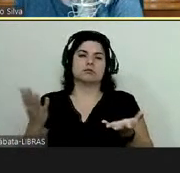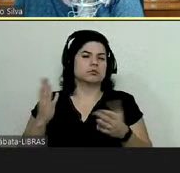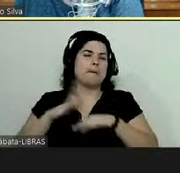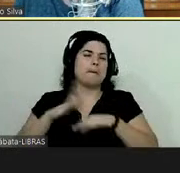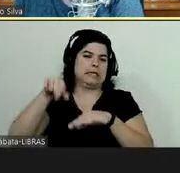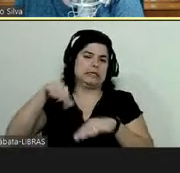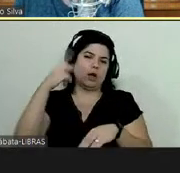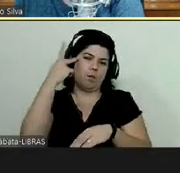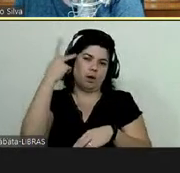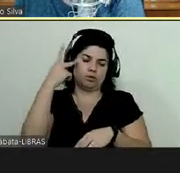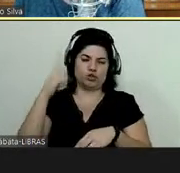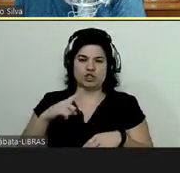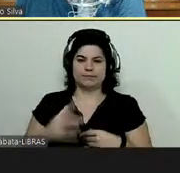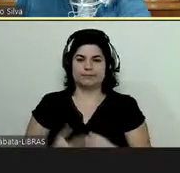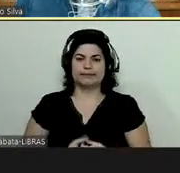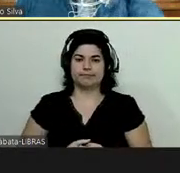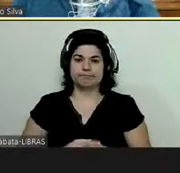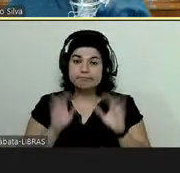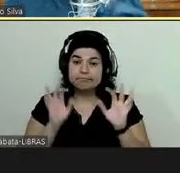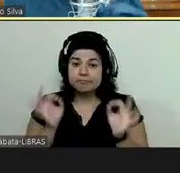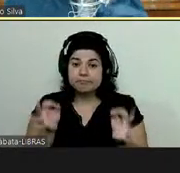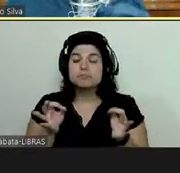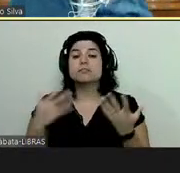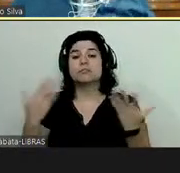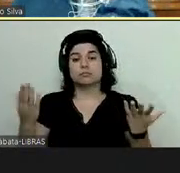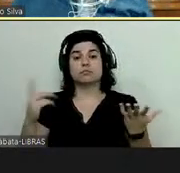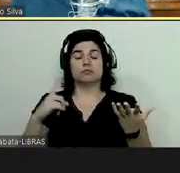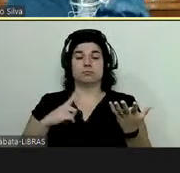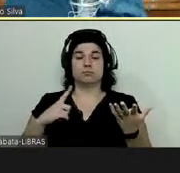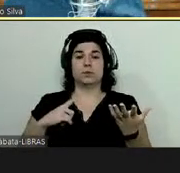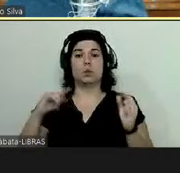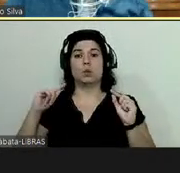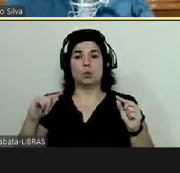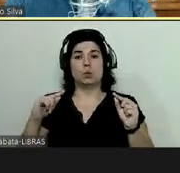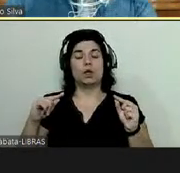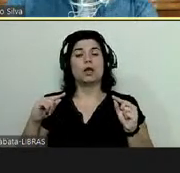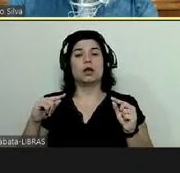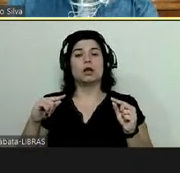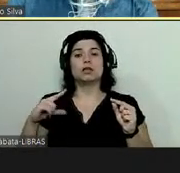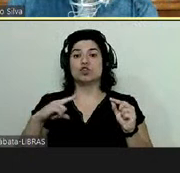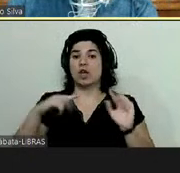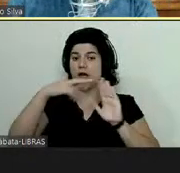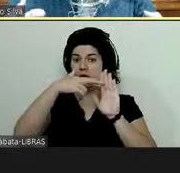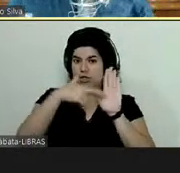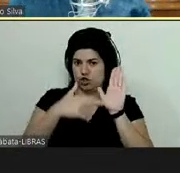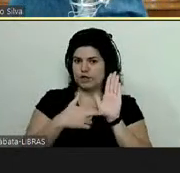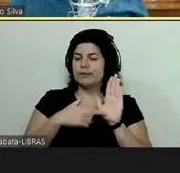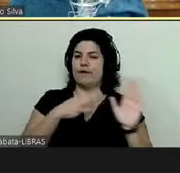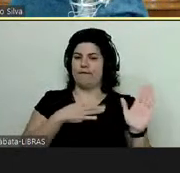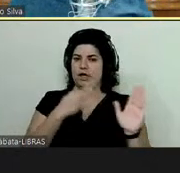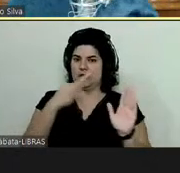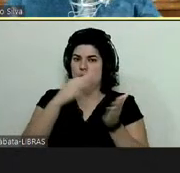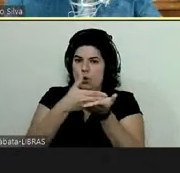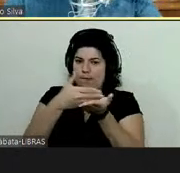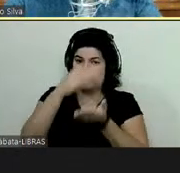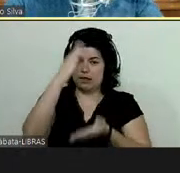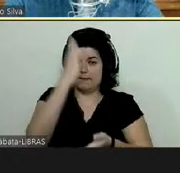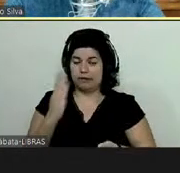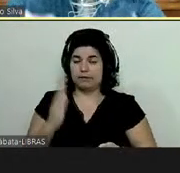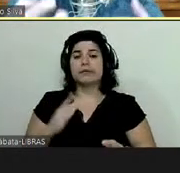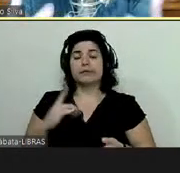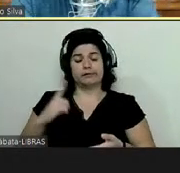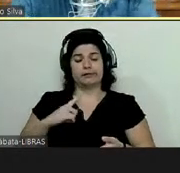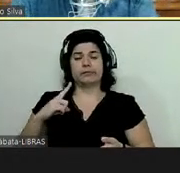São Paulo certo então você tem esse quadro que é um regime federativo que surgiu no Brasil com